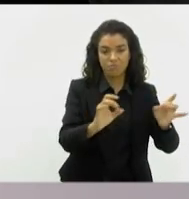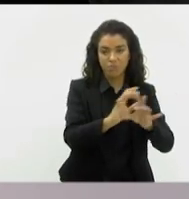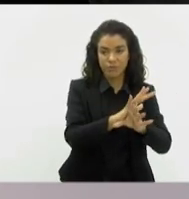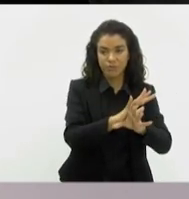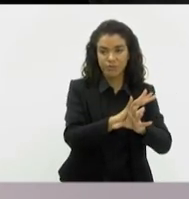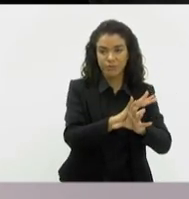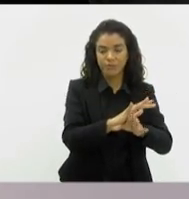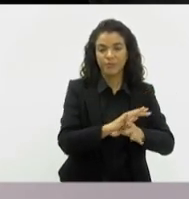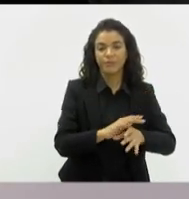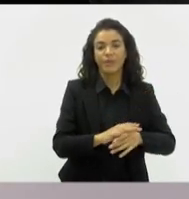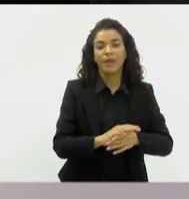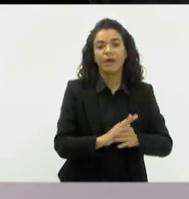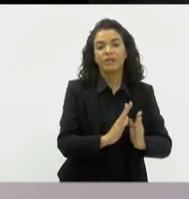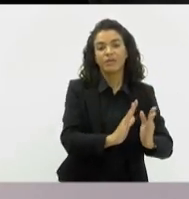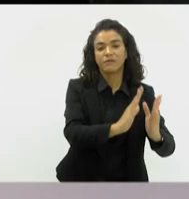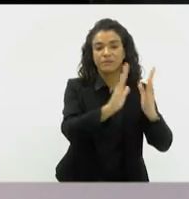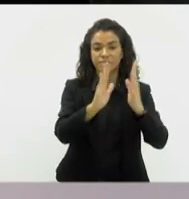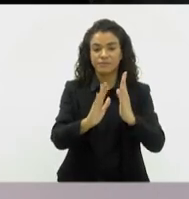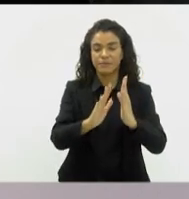o de cota.